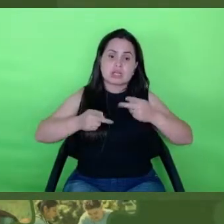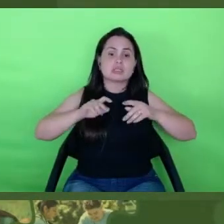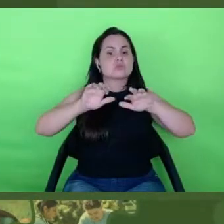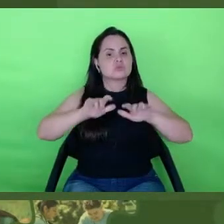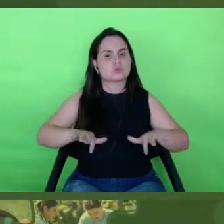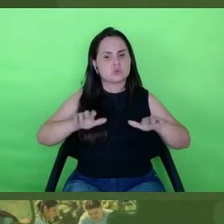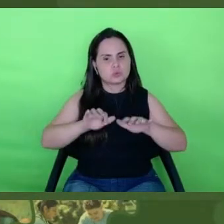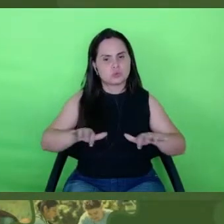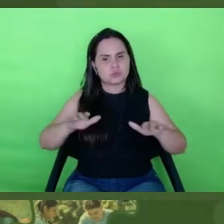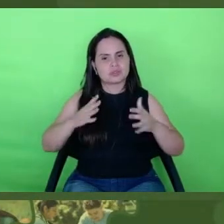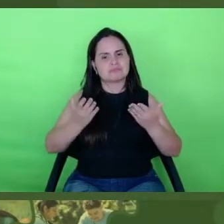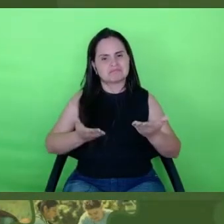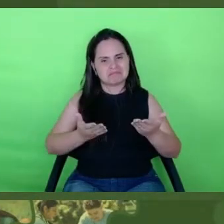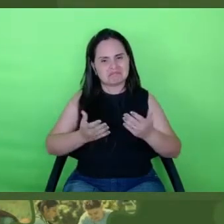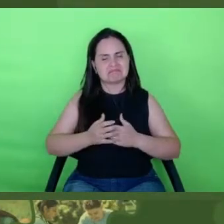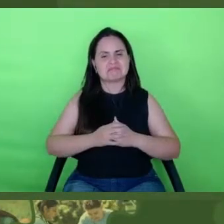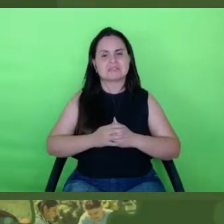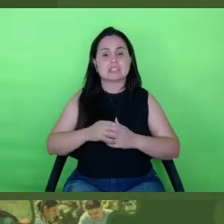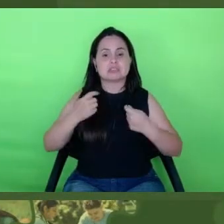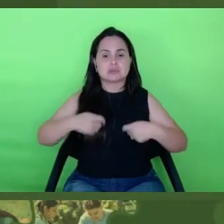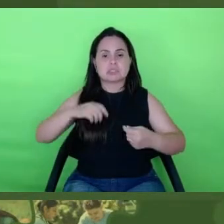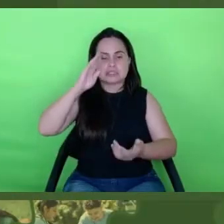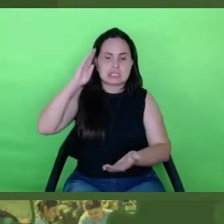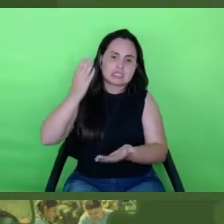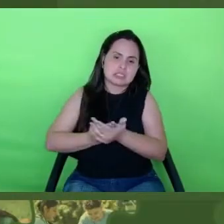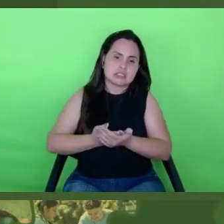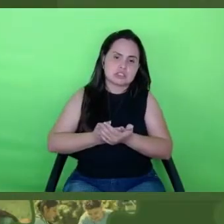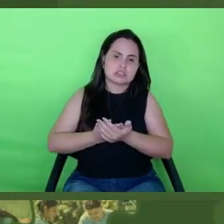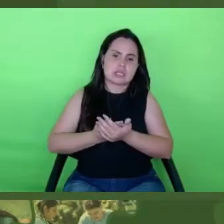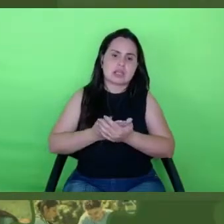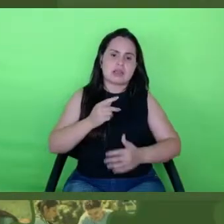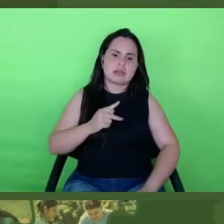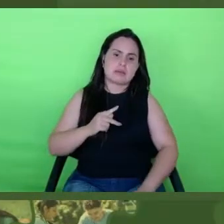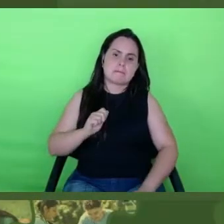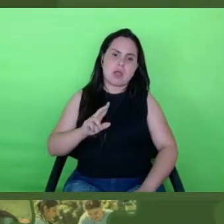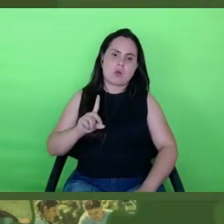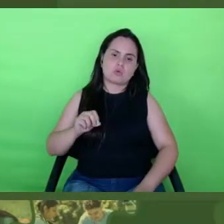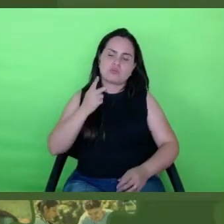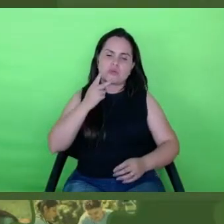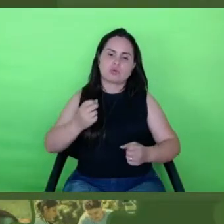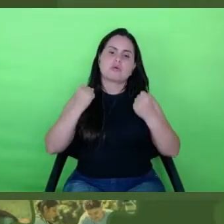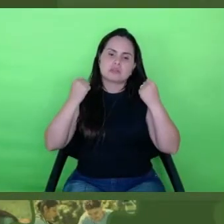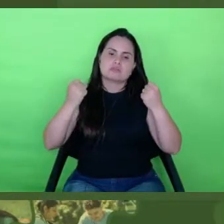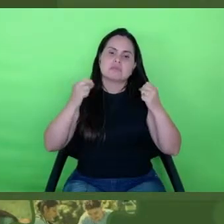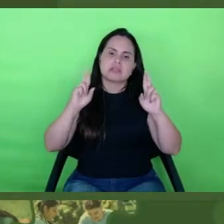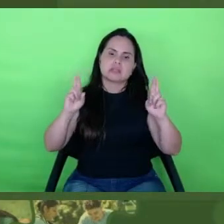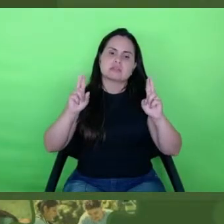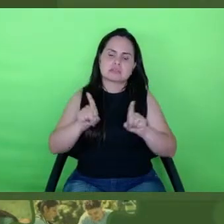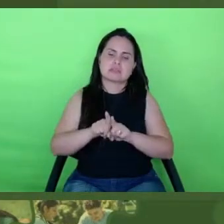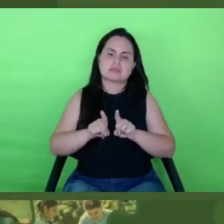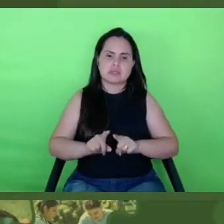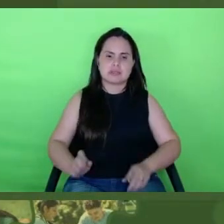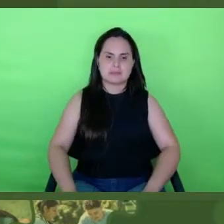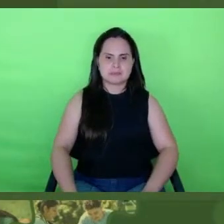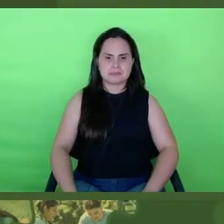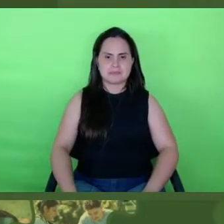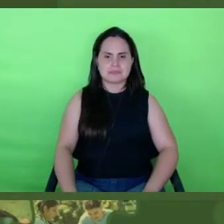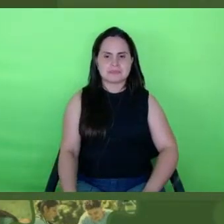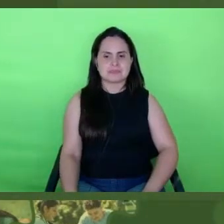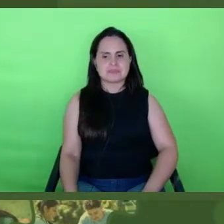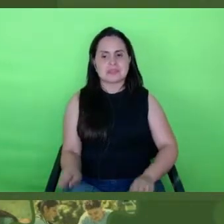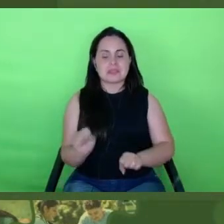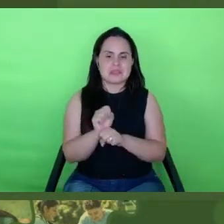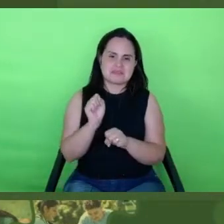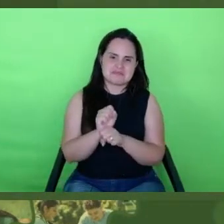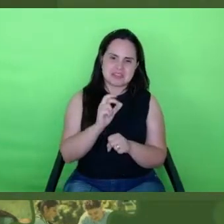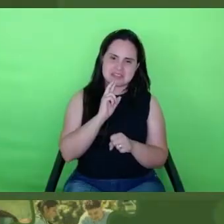personal computer. Então tem que acreditar. Paulo Freire, esperançar também, tá? Ô, Oswaldo, espero ter respondido. Passou um